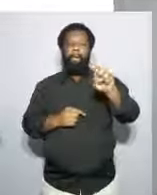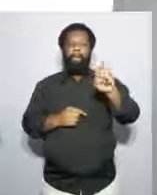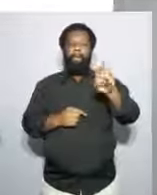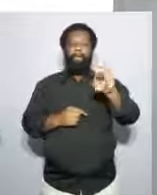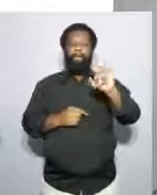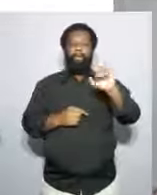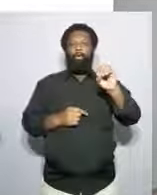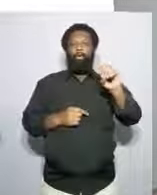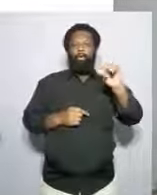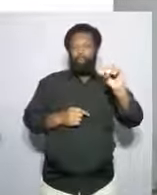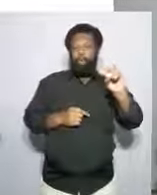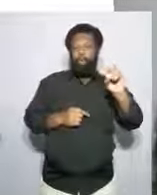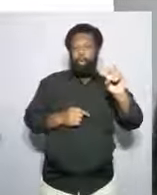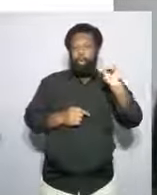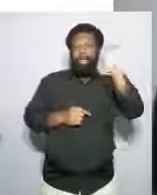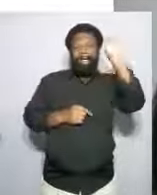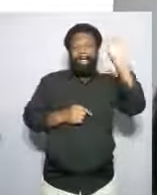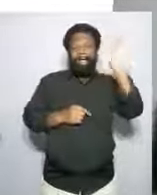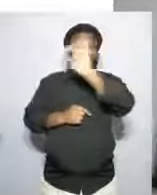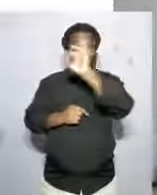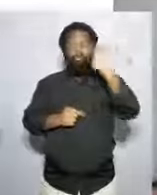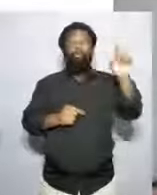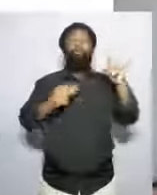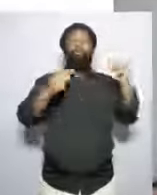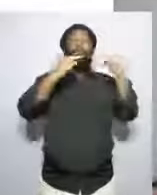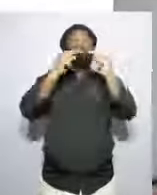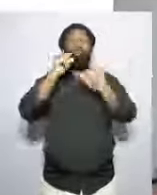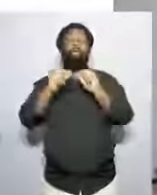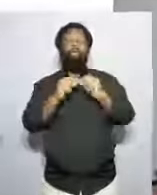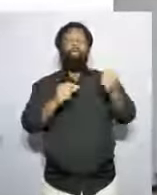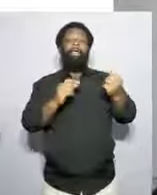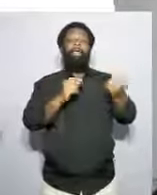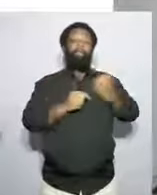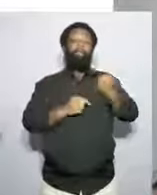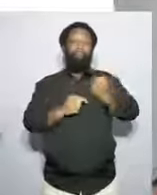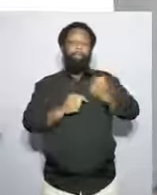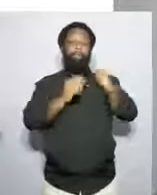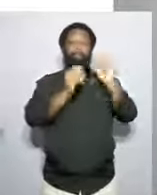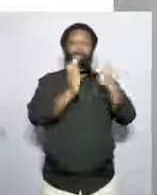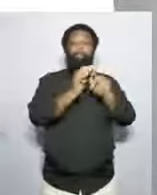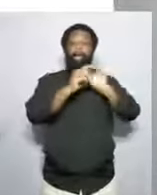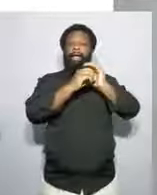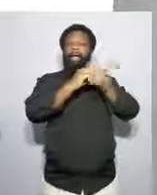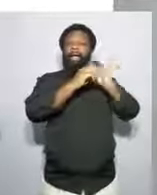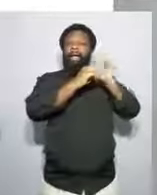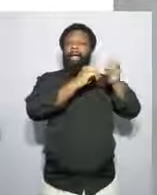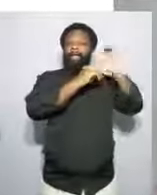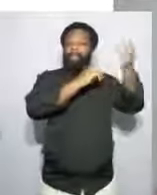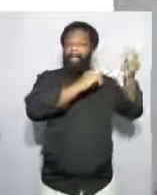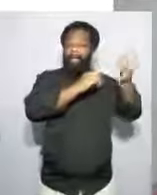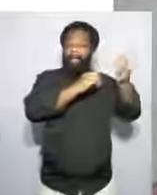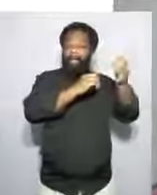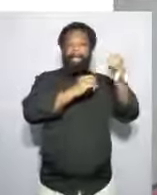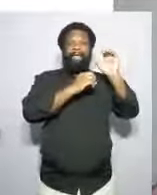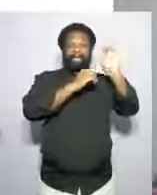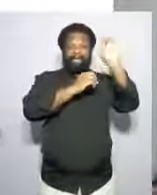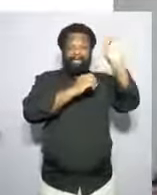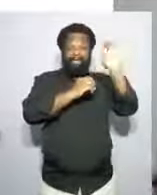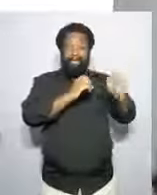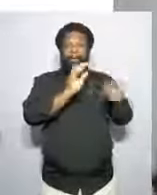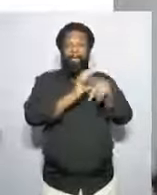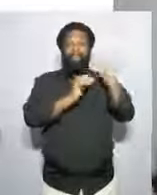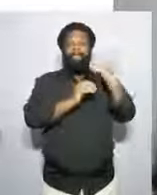períodos. E os períodos, eles estão associados ao número de camadas eletrônicas que os